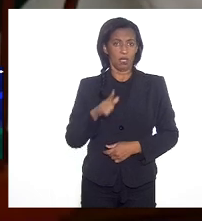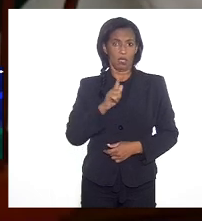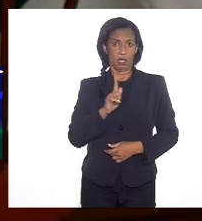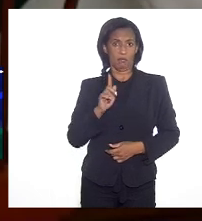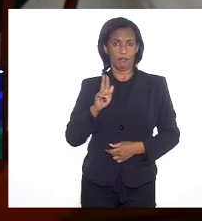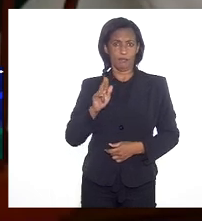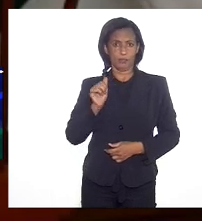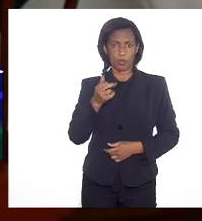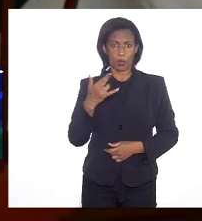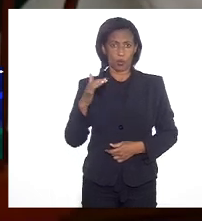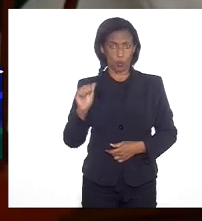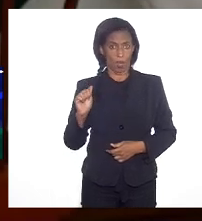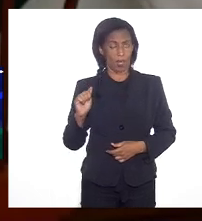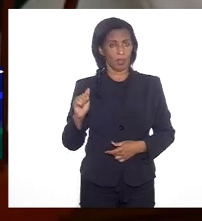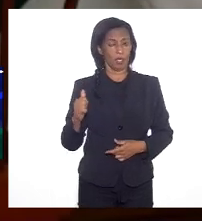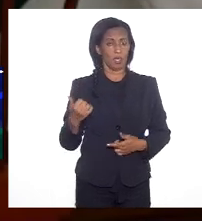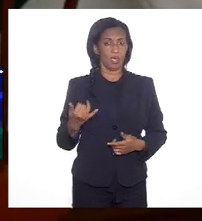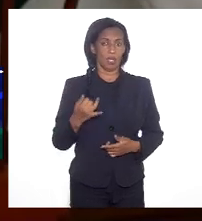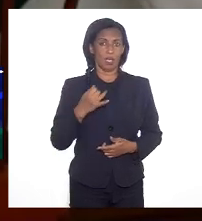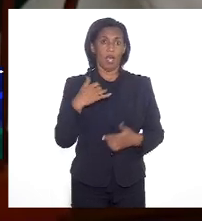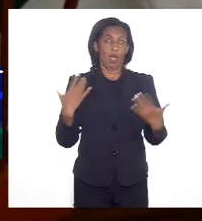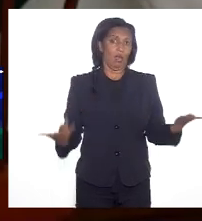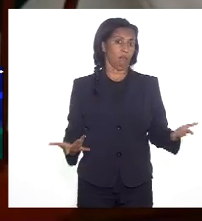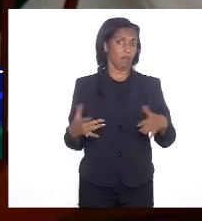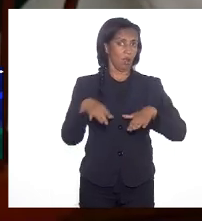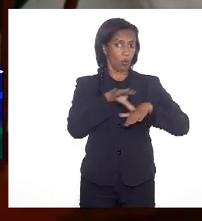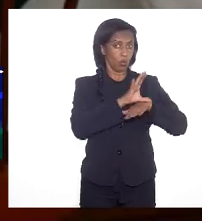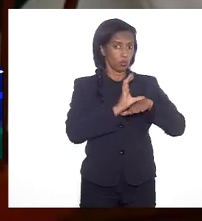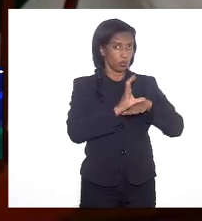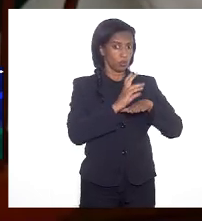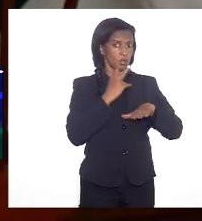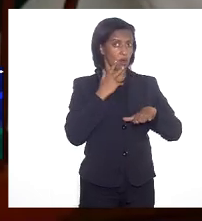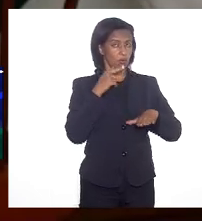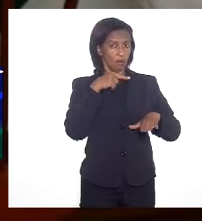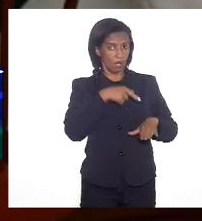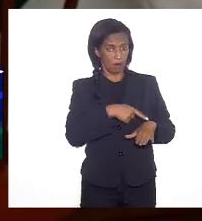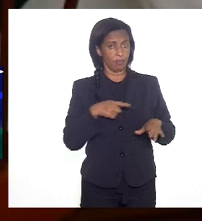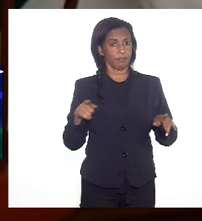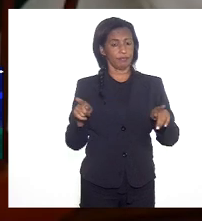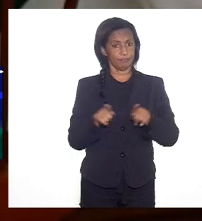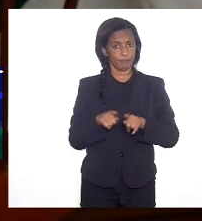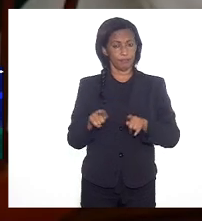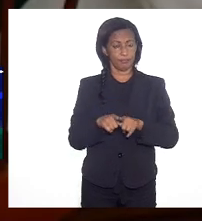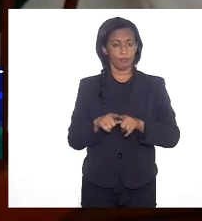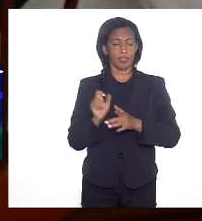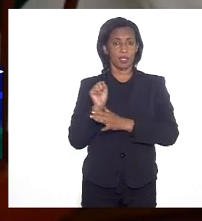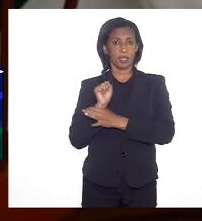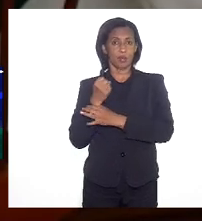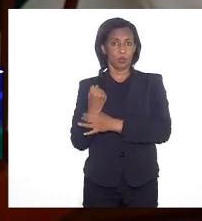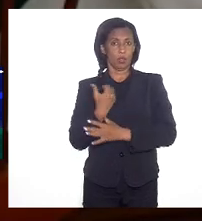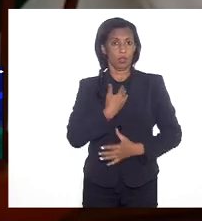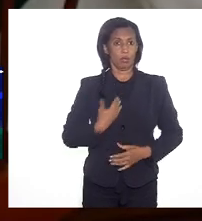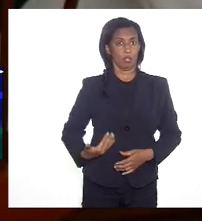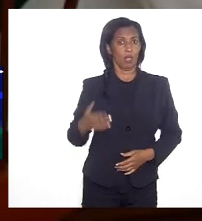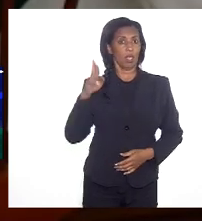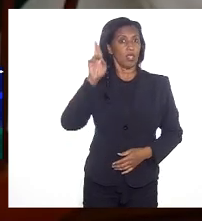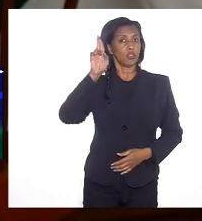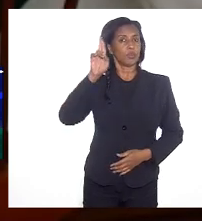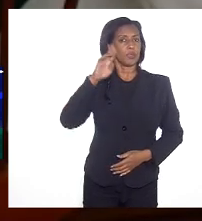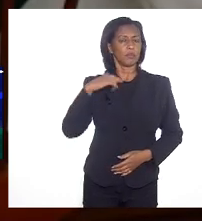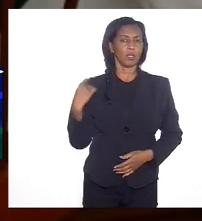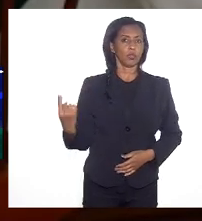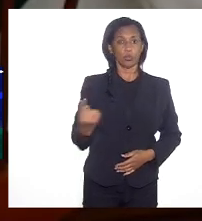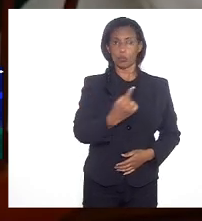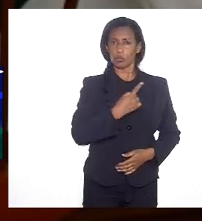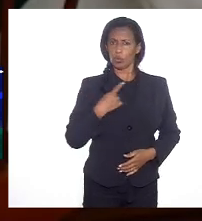a própria Constituição Federal fala isso, a guarda municipal é a segurança pública, a responsabilidade de todos, né? E